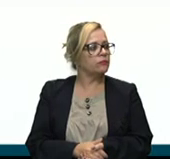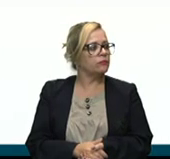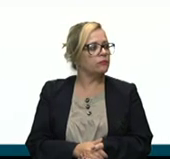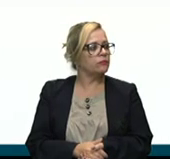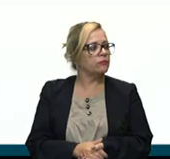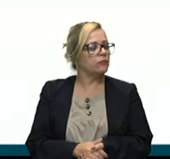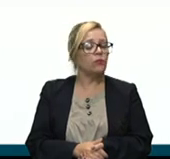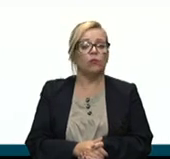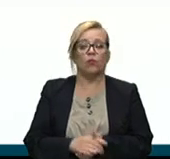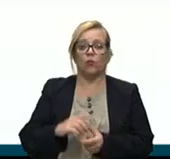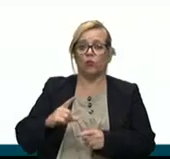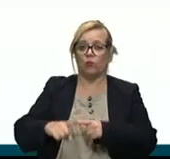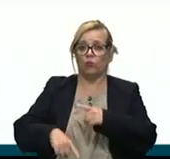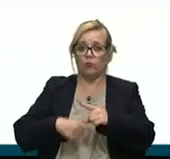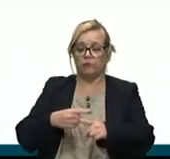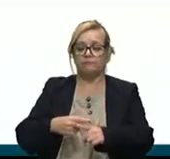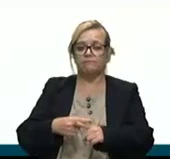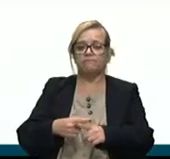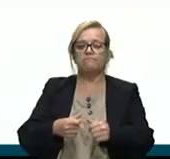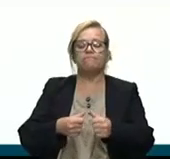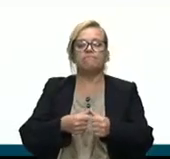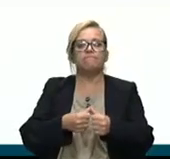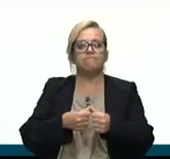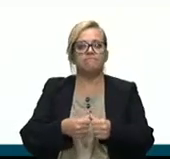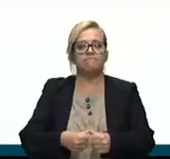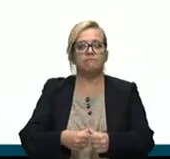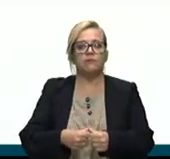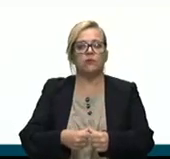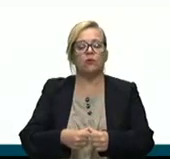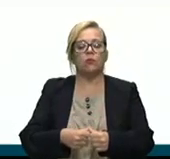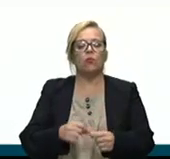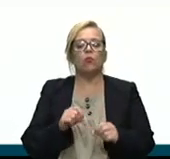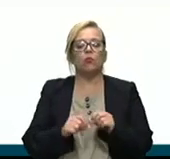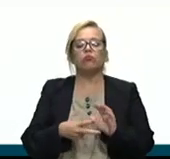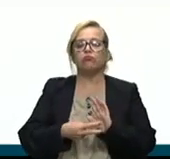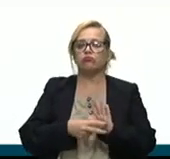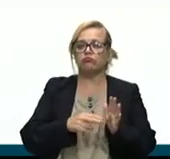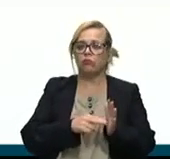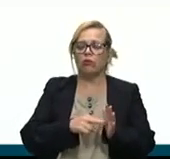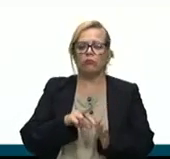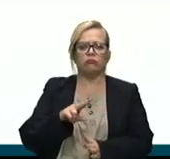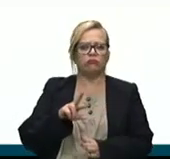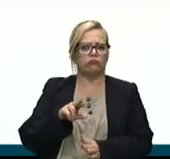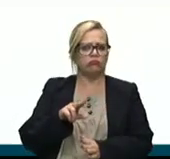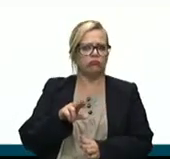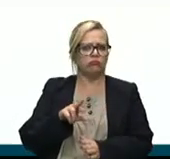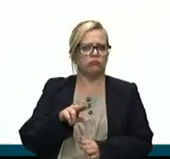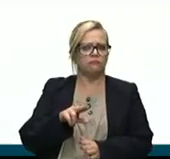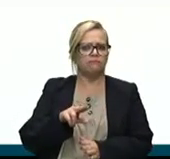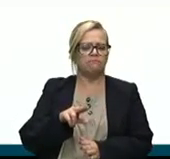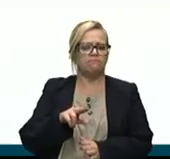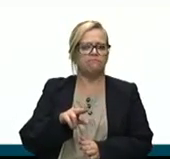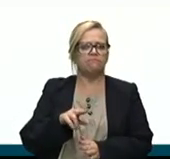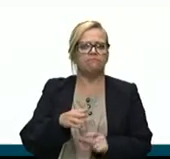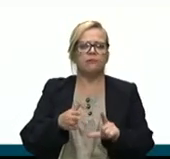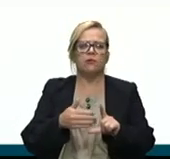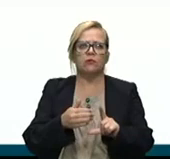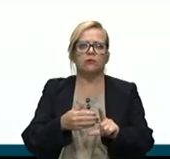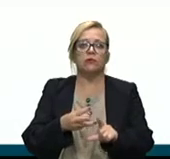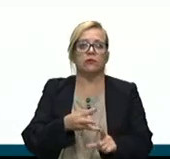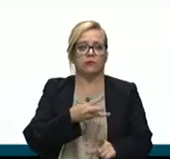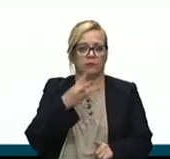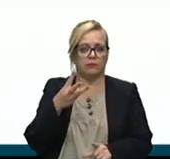O passo 3, nós vamos fixar o nível de significância. Isso aqui é igual nós fizemos na